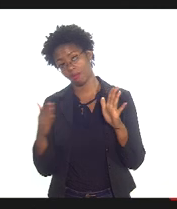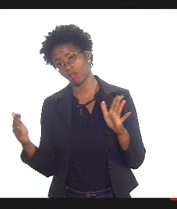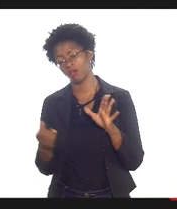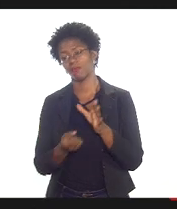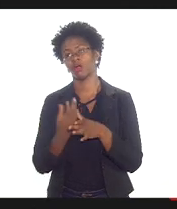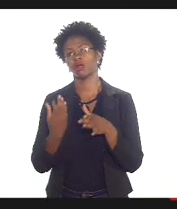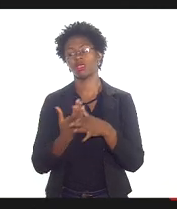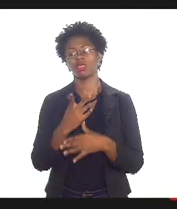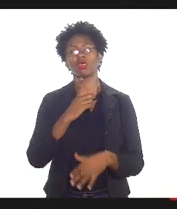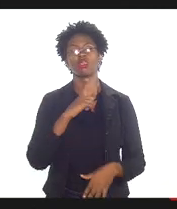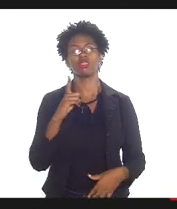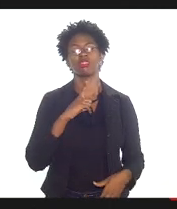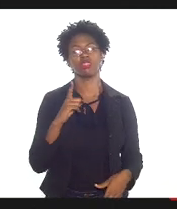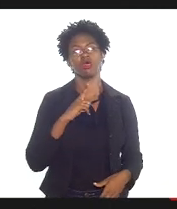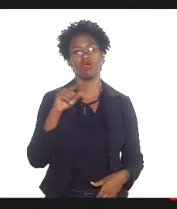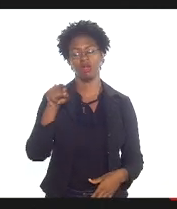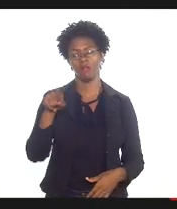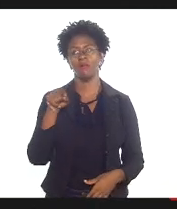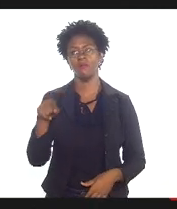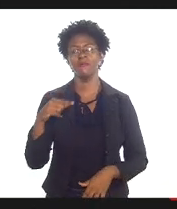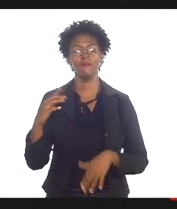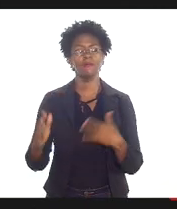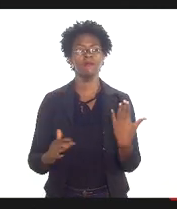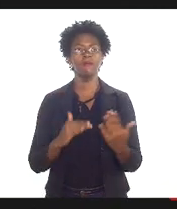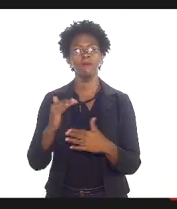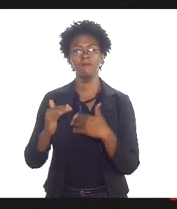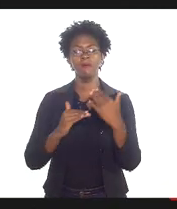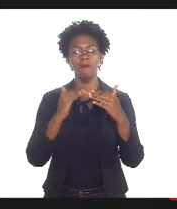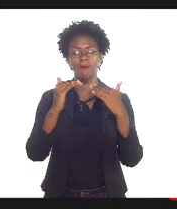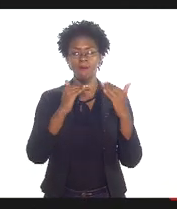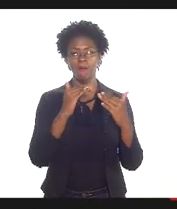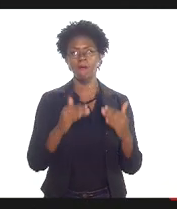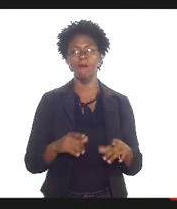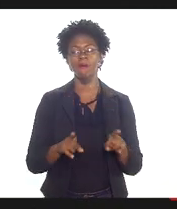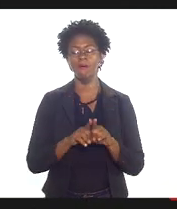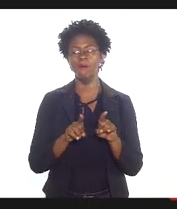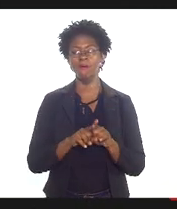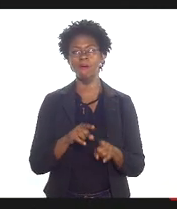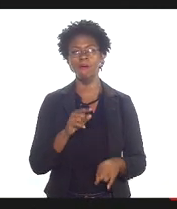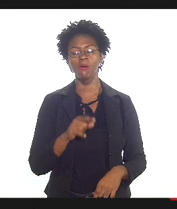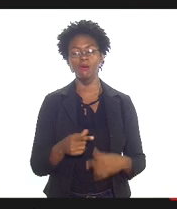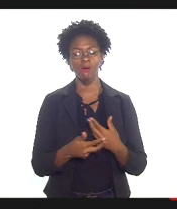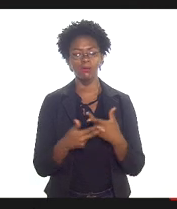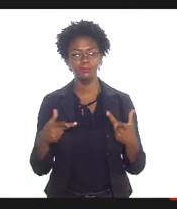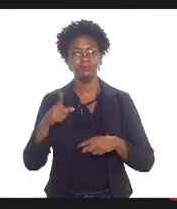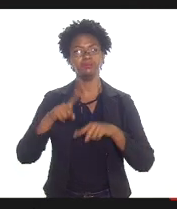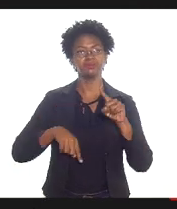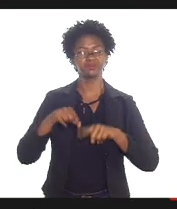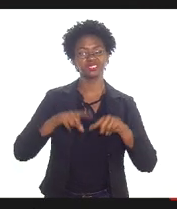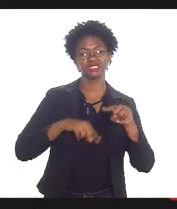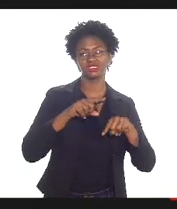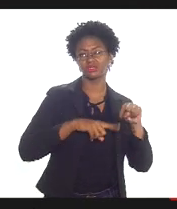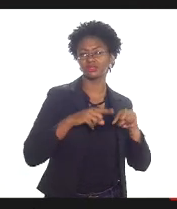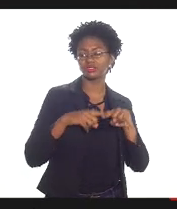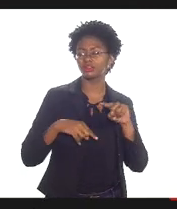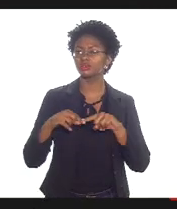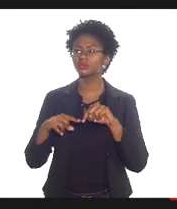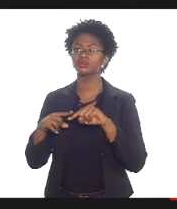Eu tenho postos de desenvolvimento, eu tenho instalações, eu tenho equipamentos ativados, eu